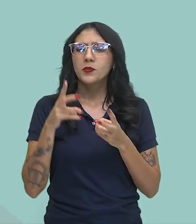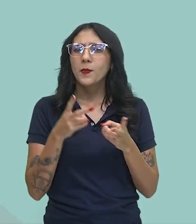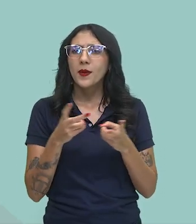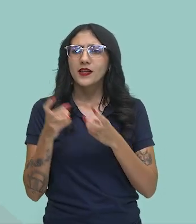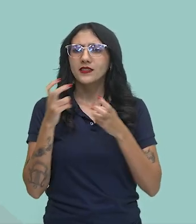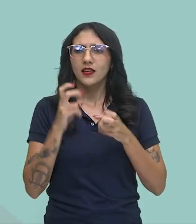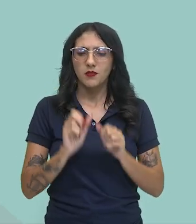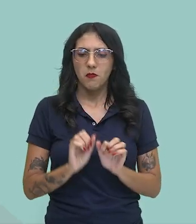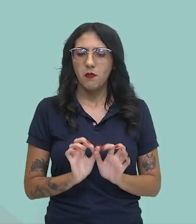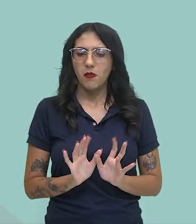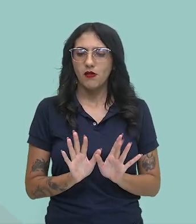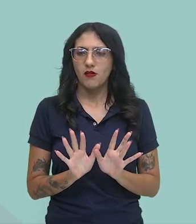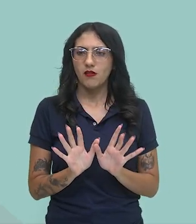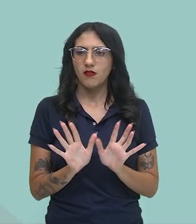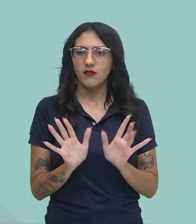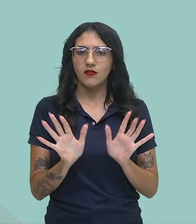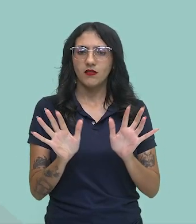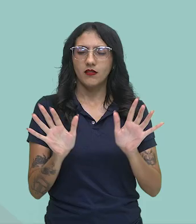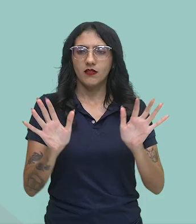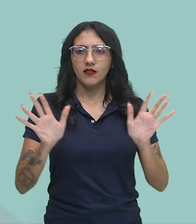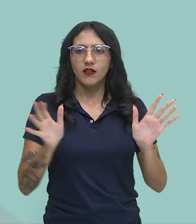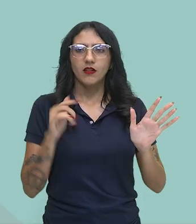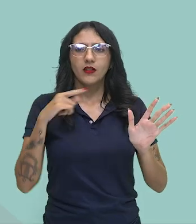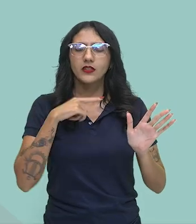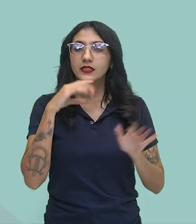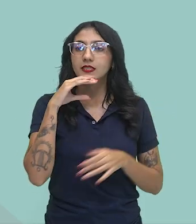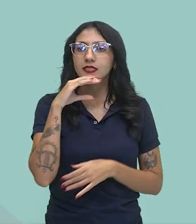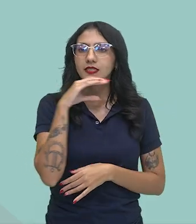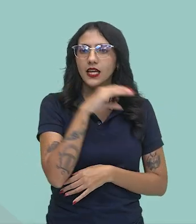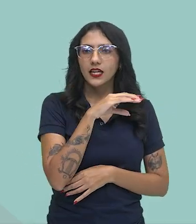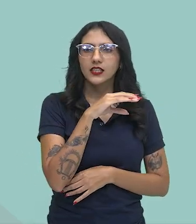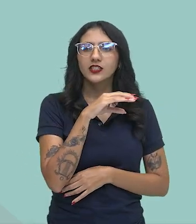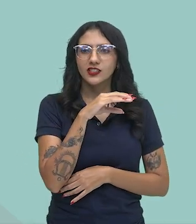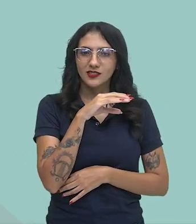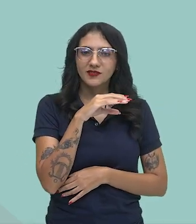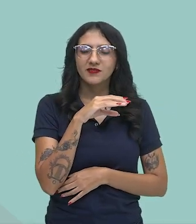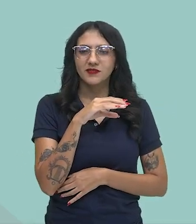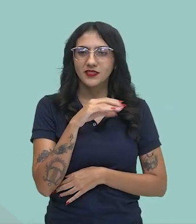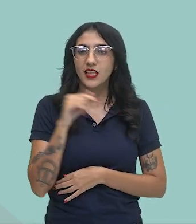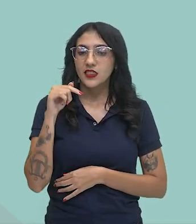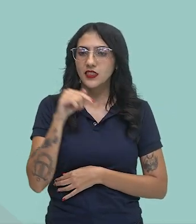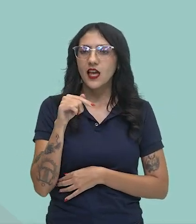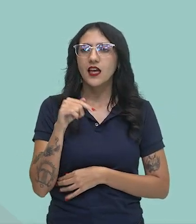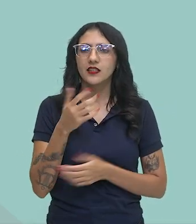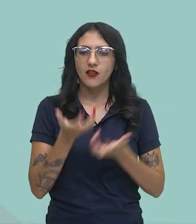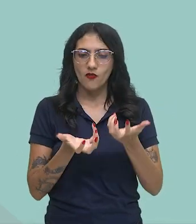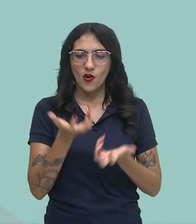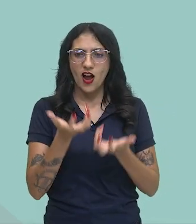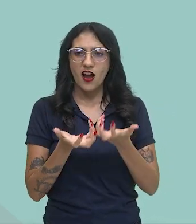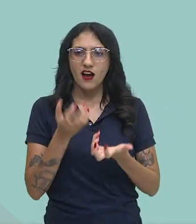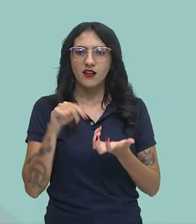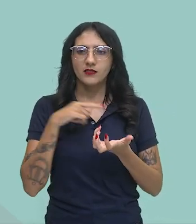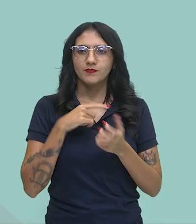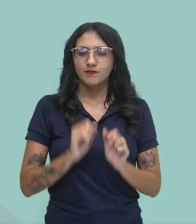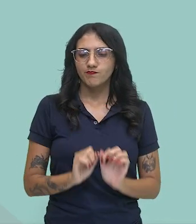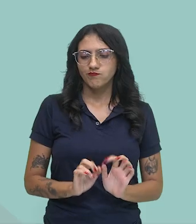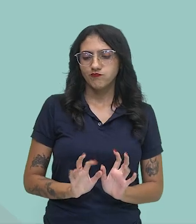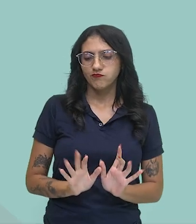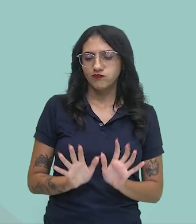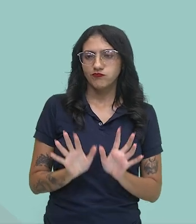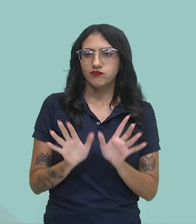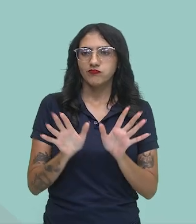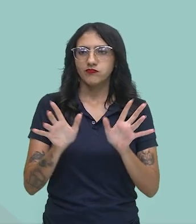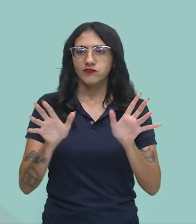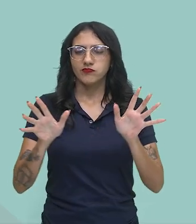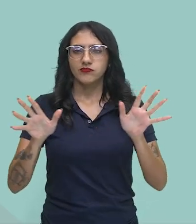Que as ondas eletromagnéticas ou as ondas de calor de um corpo, ocorre aí uma transferência